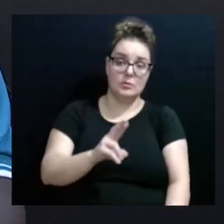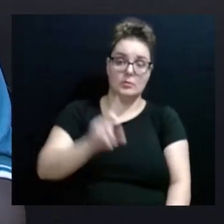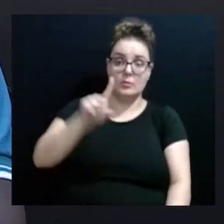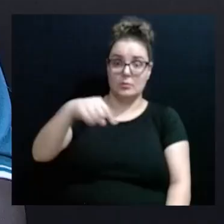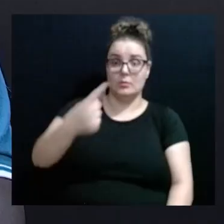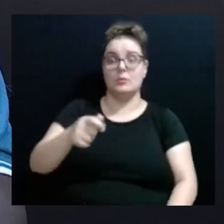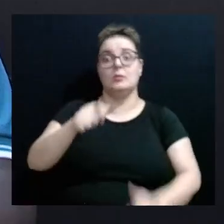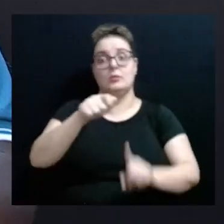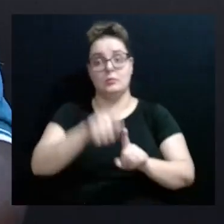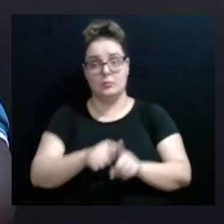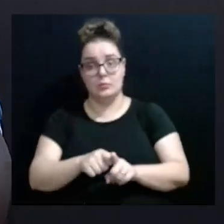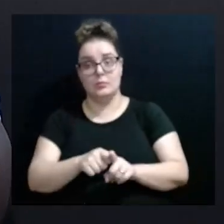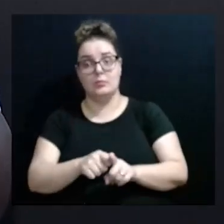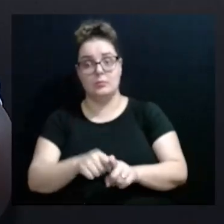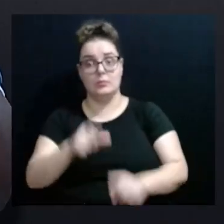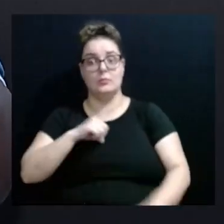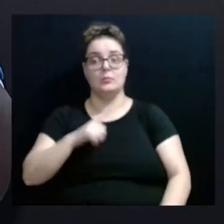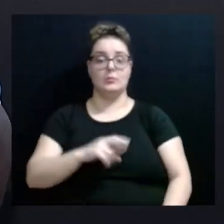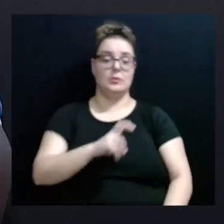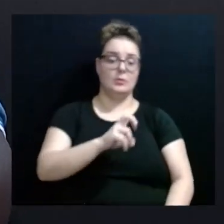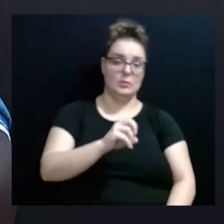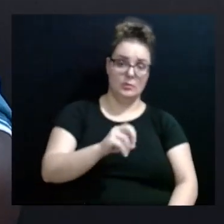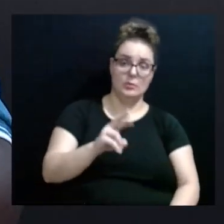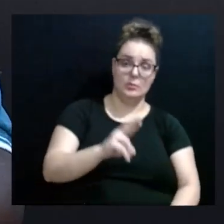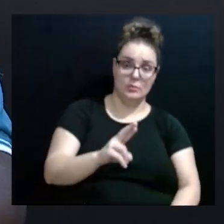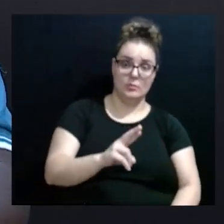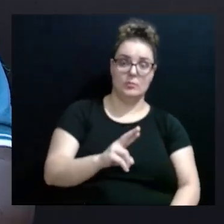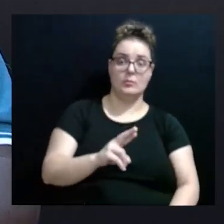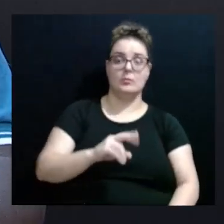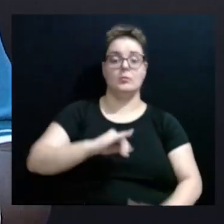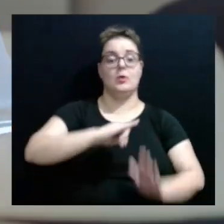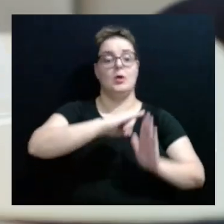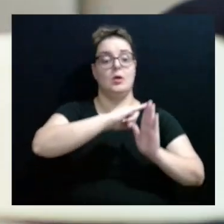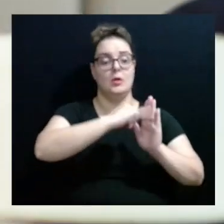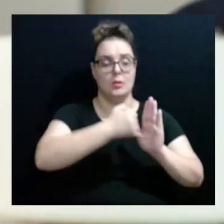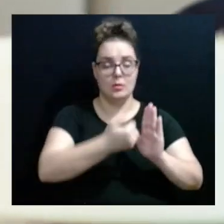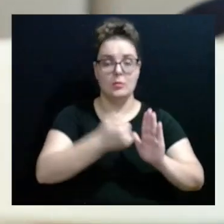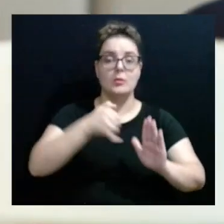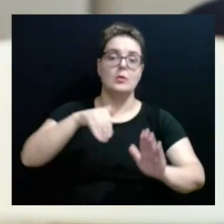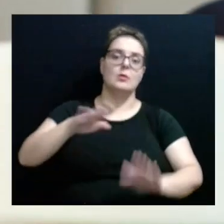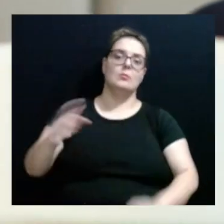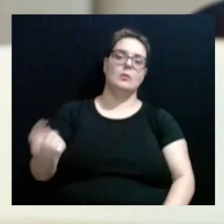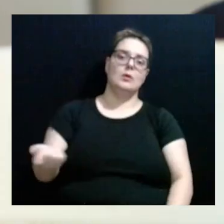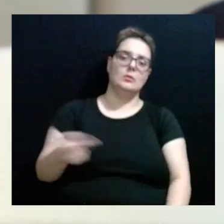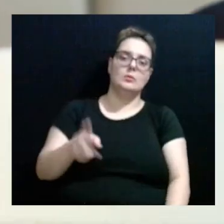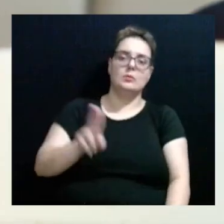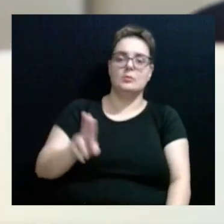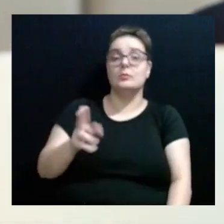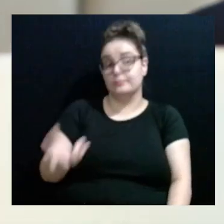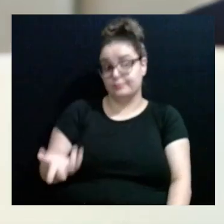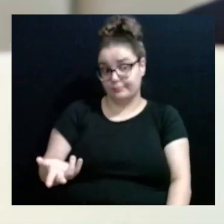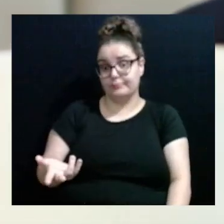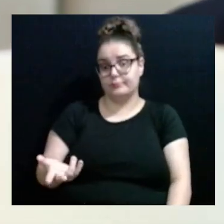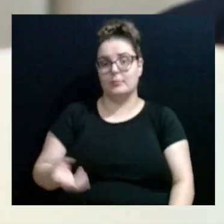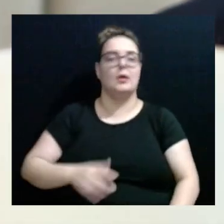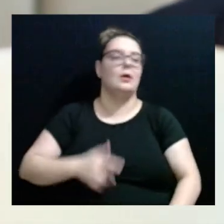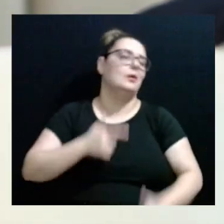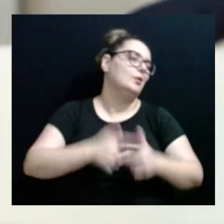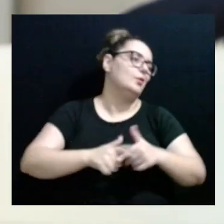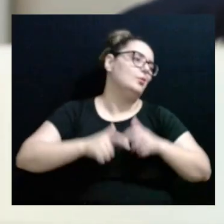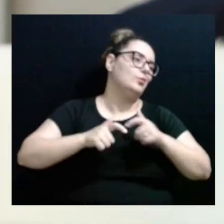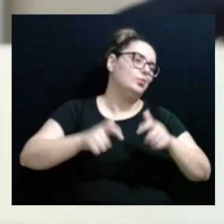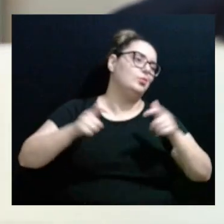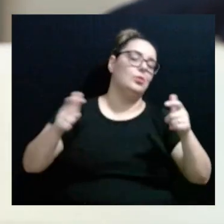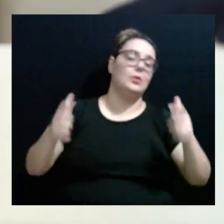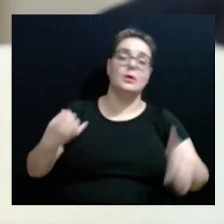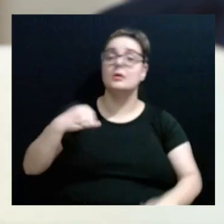de 500. No próximo mês vai vir os 500 com juros e mais o que você utilizou. Vira